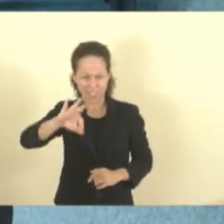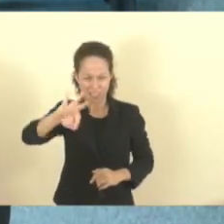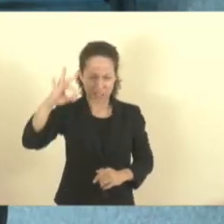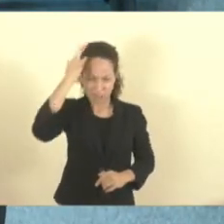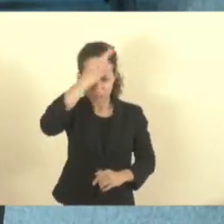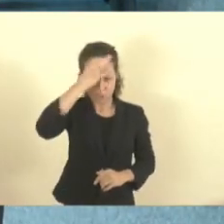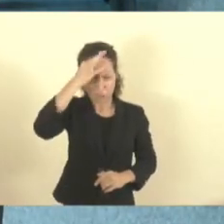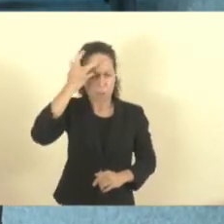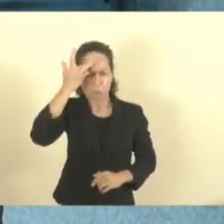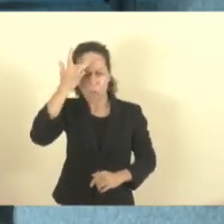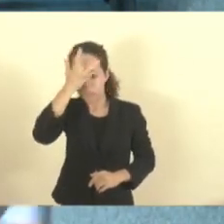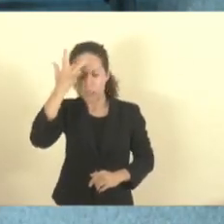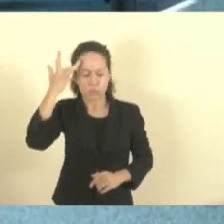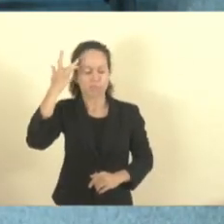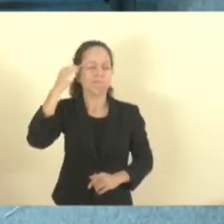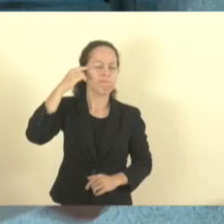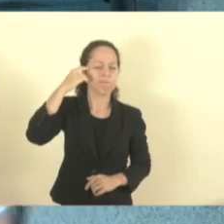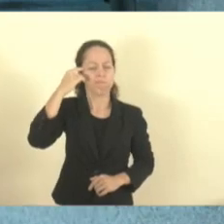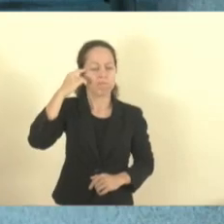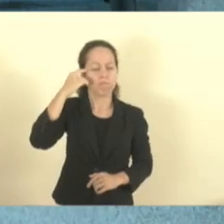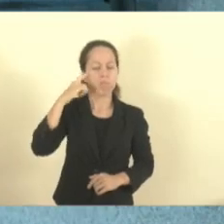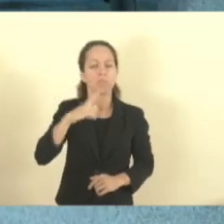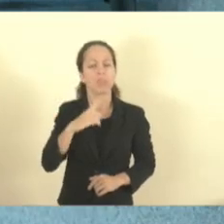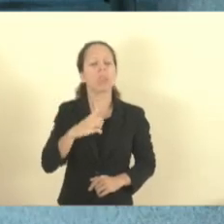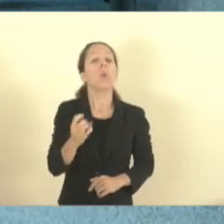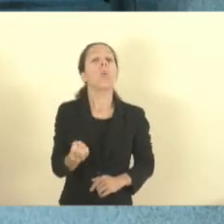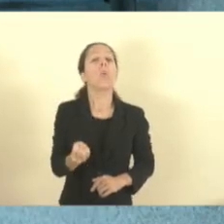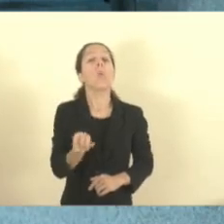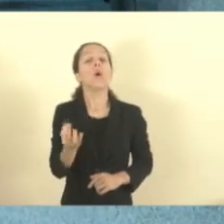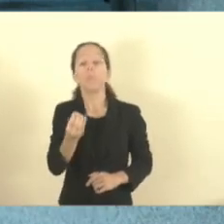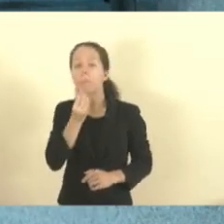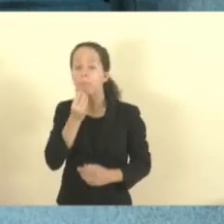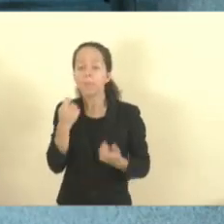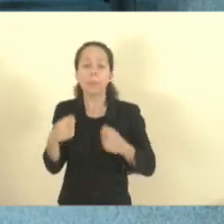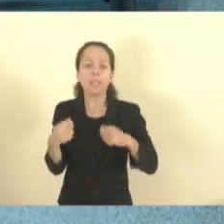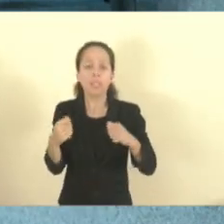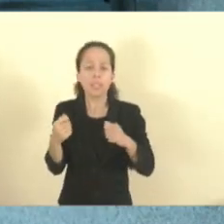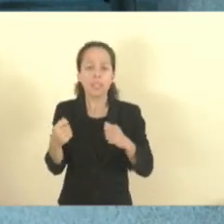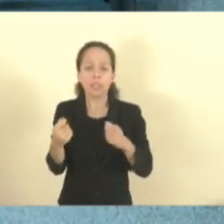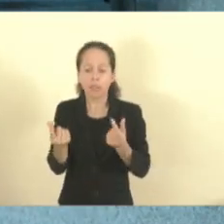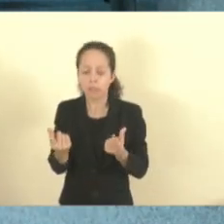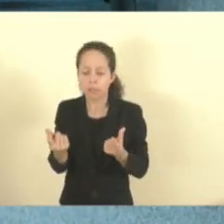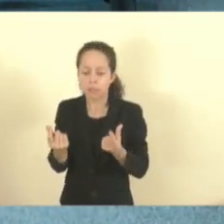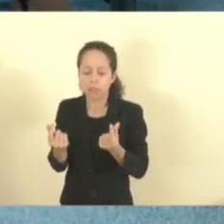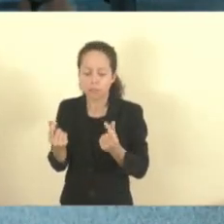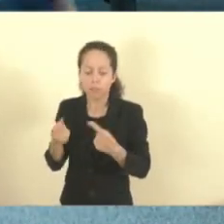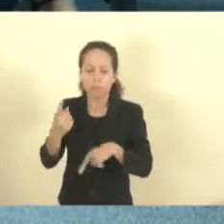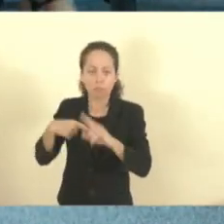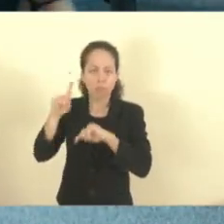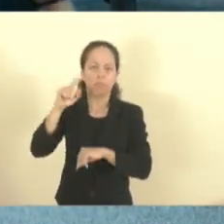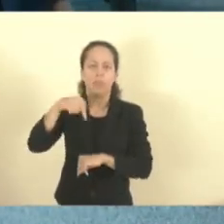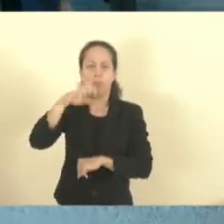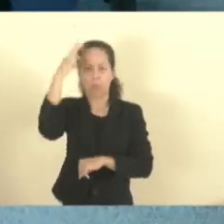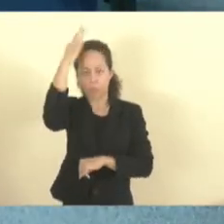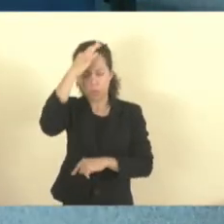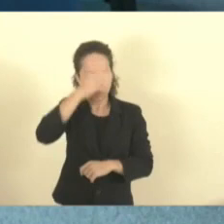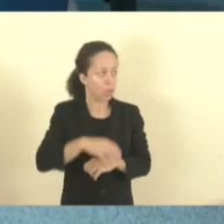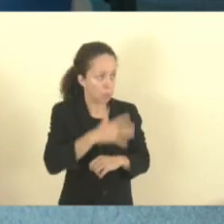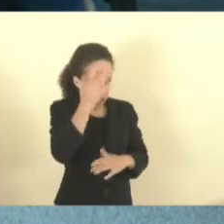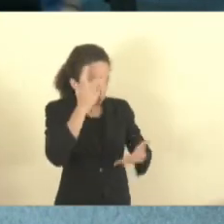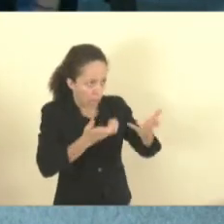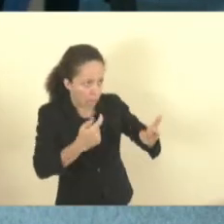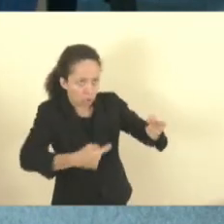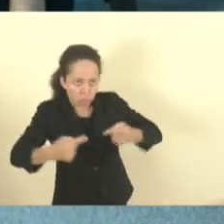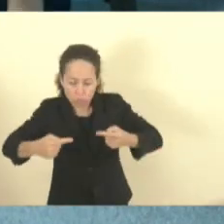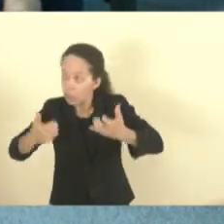e, consequentemente, em quantidade, melhorando a arrecadação do Espírito Santo. Coloco em discussão meu parecer. Não havendo quem queira discutir, vou